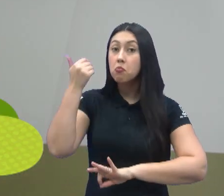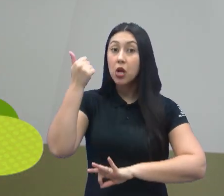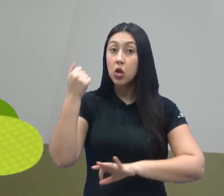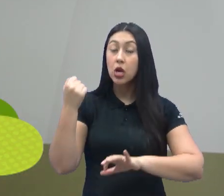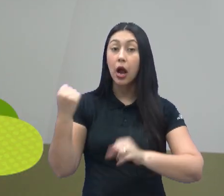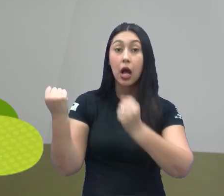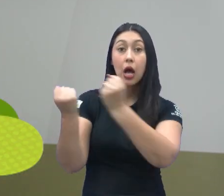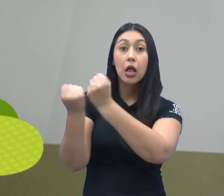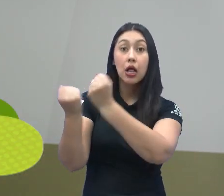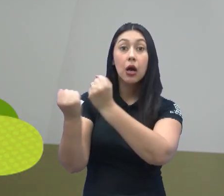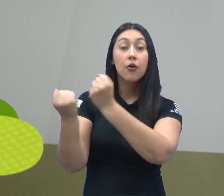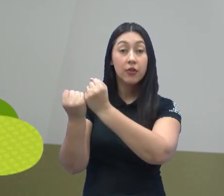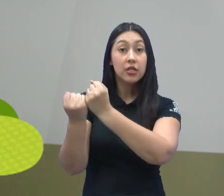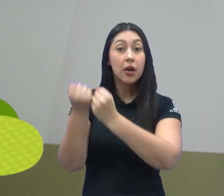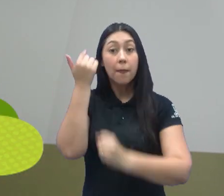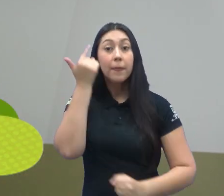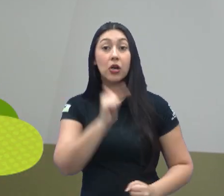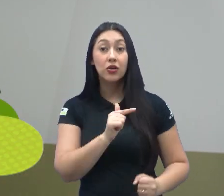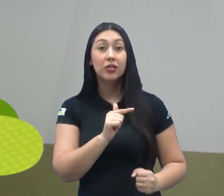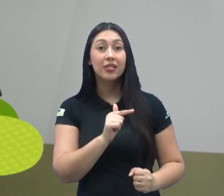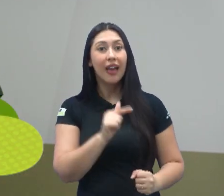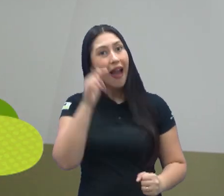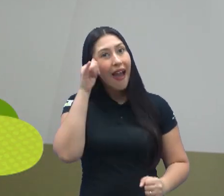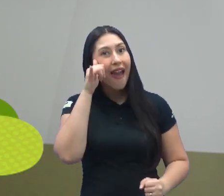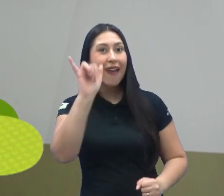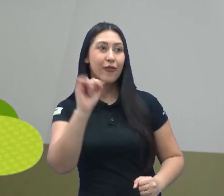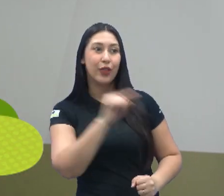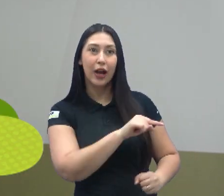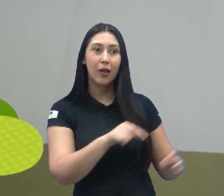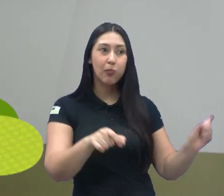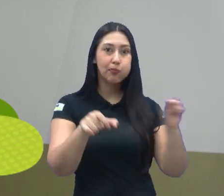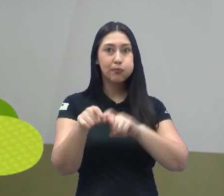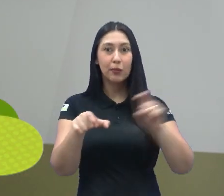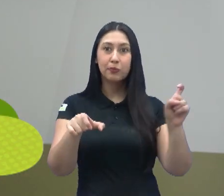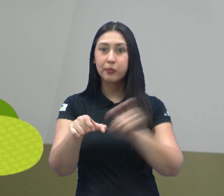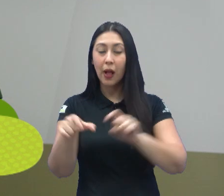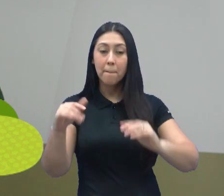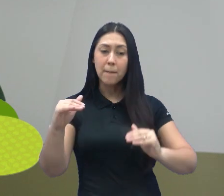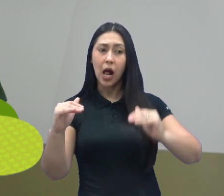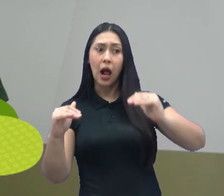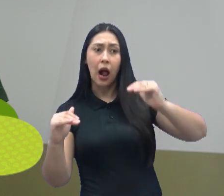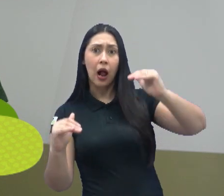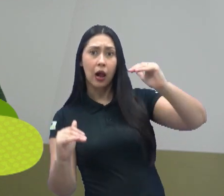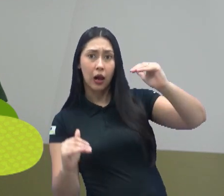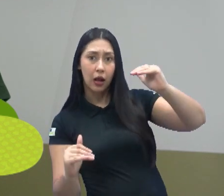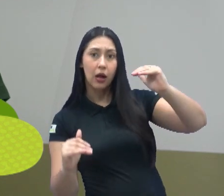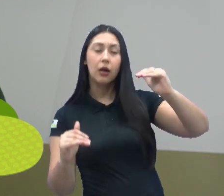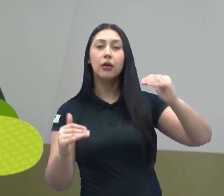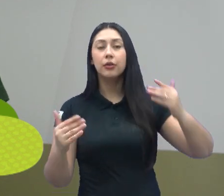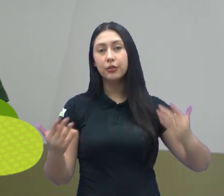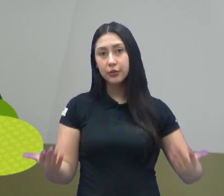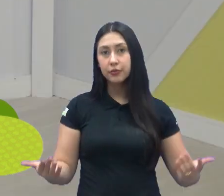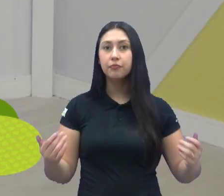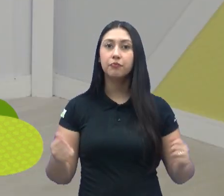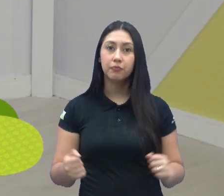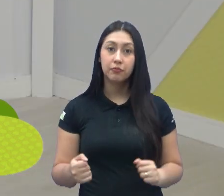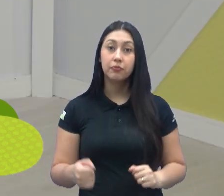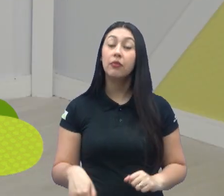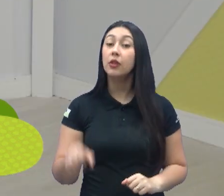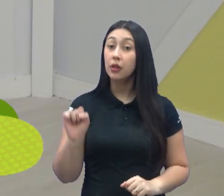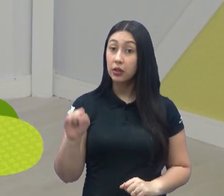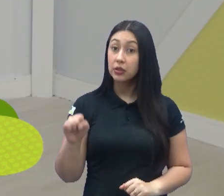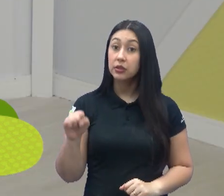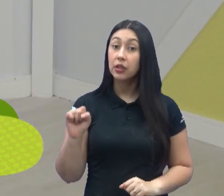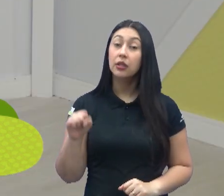para tentar impedir, né, que os adversários possam se distanciar tanto, e o time que aí tanto de produtividade nesses últimos quartos também. Sem dúvida alguma.